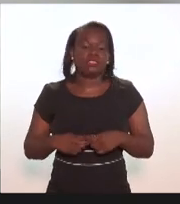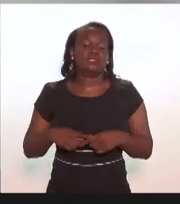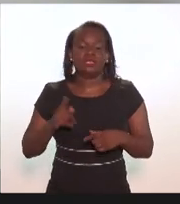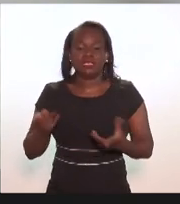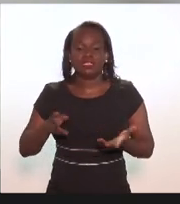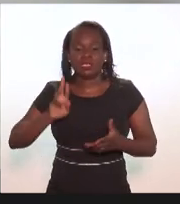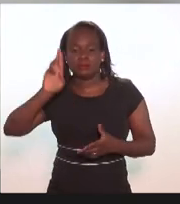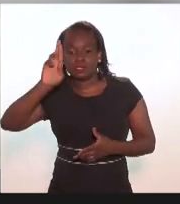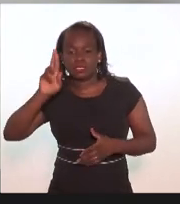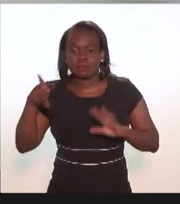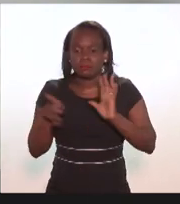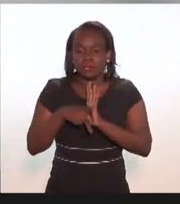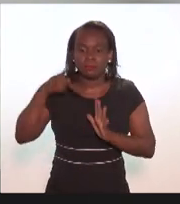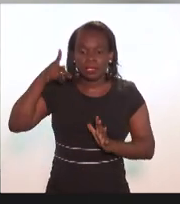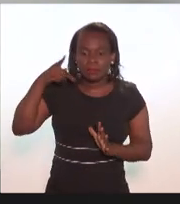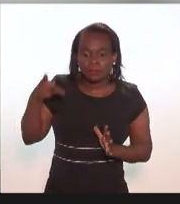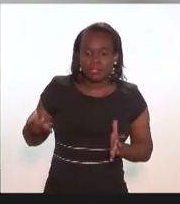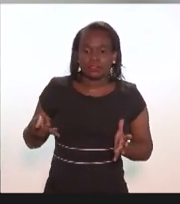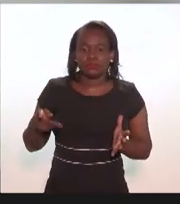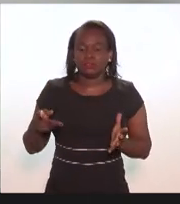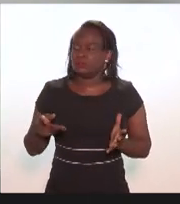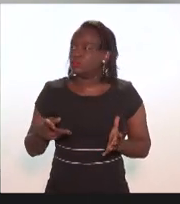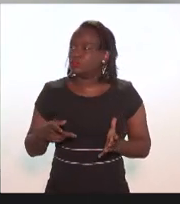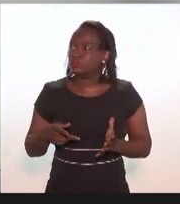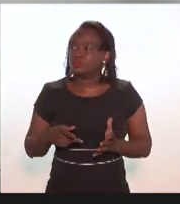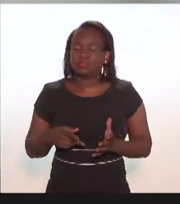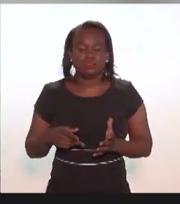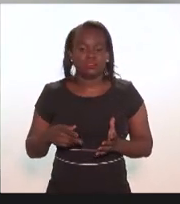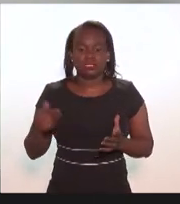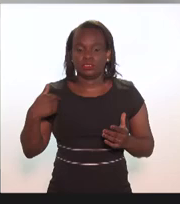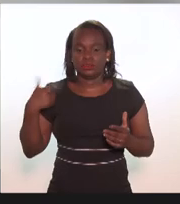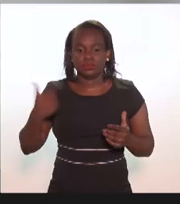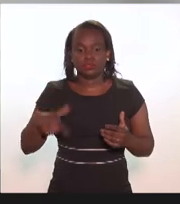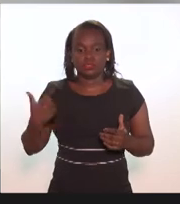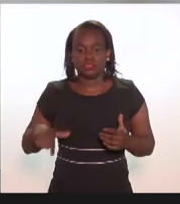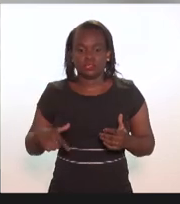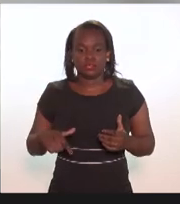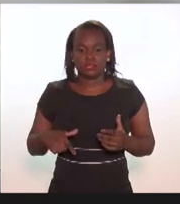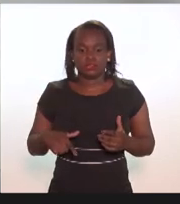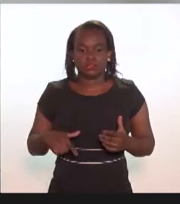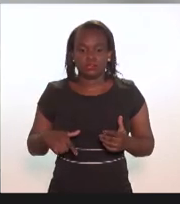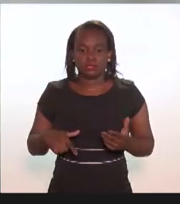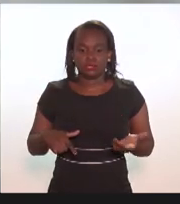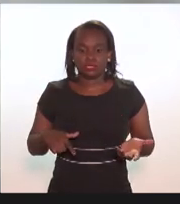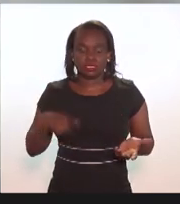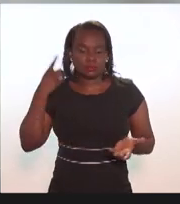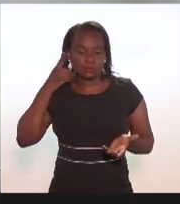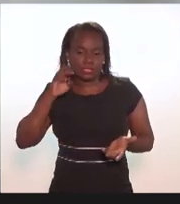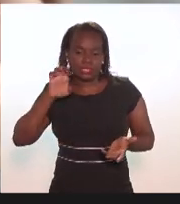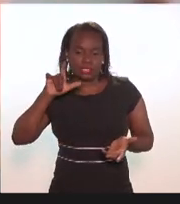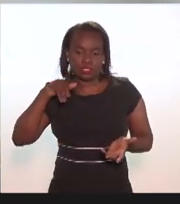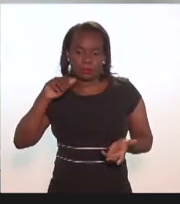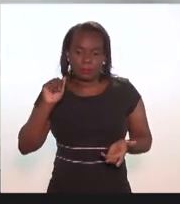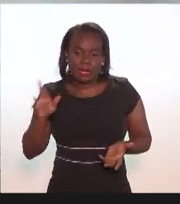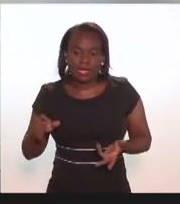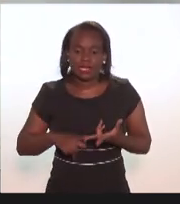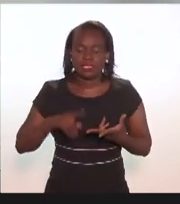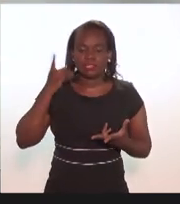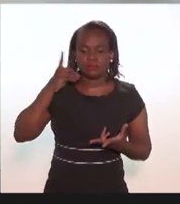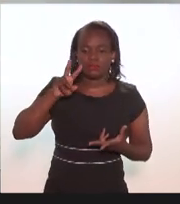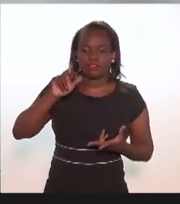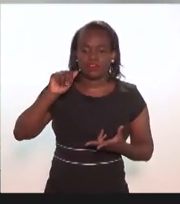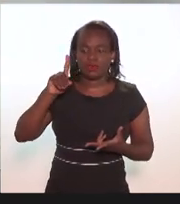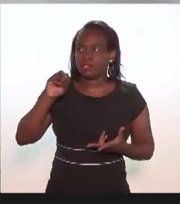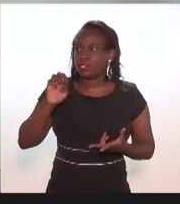de representante do parlamento, eu não tenho, nem o deputado Eleomar, nem o deputado